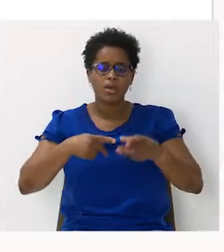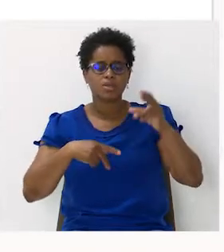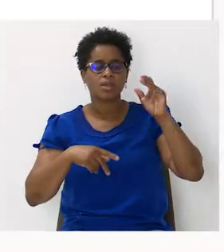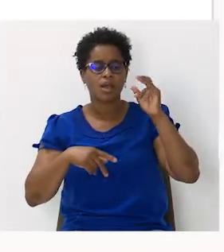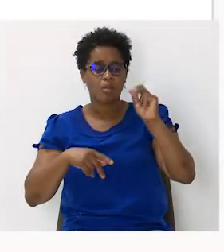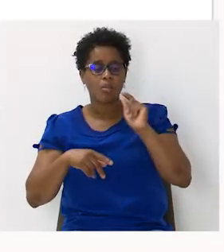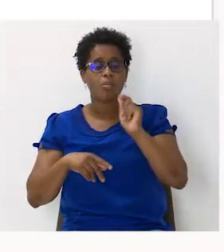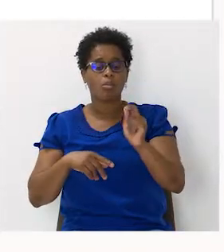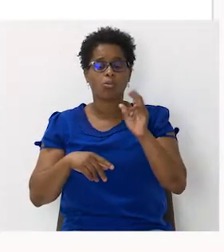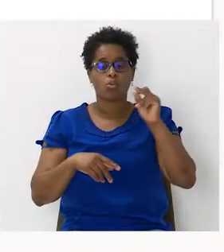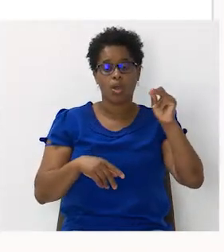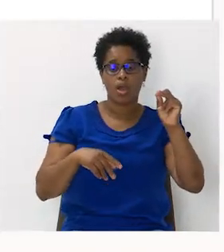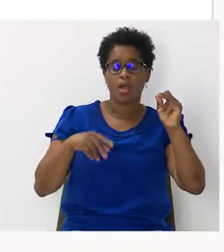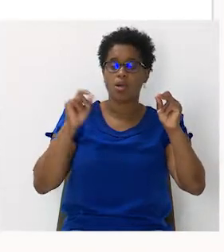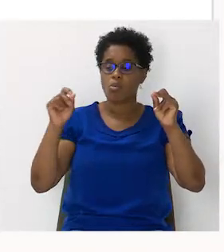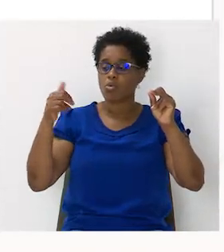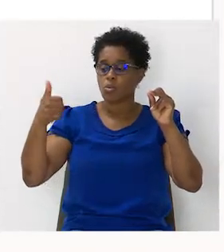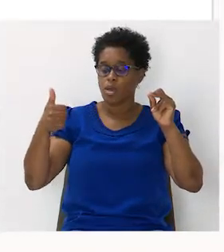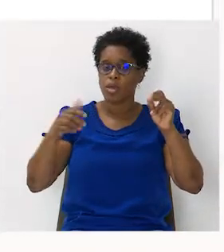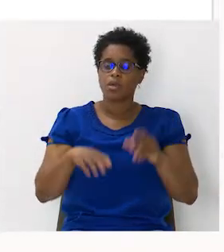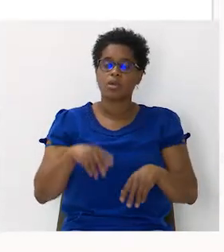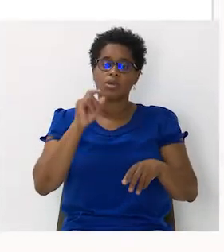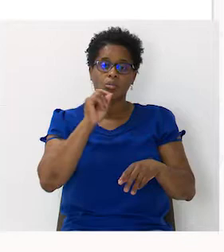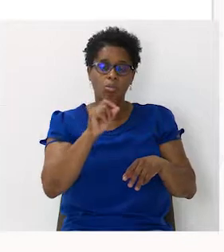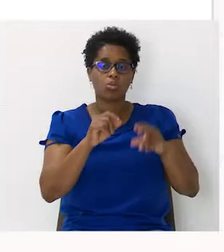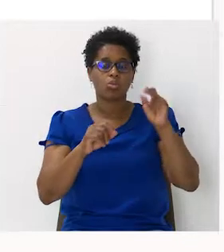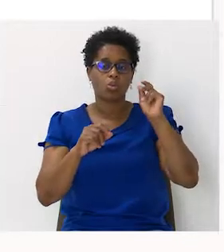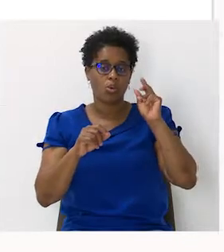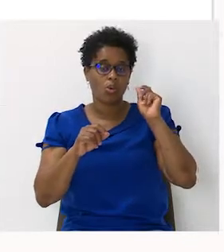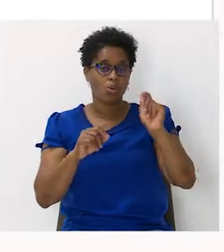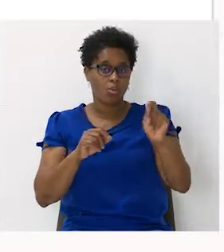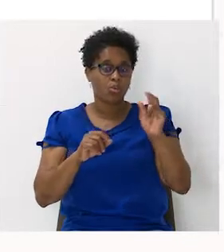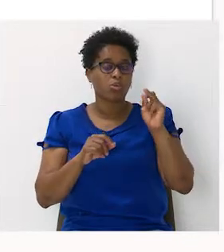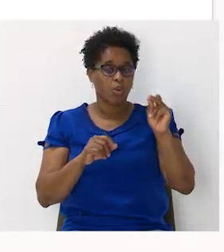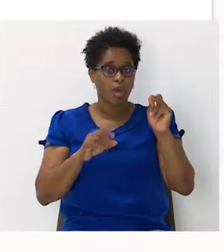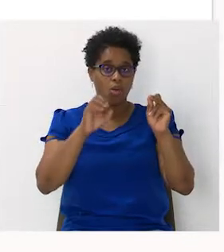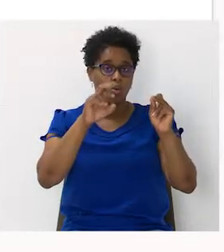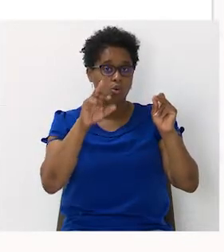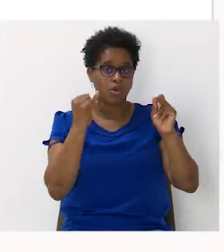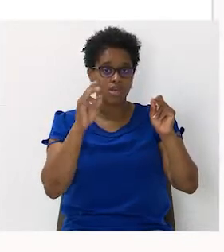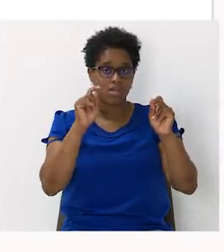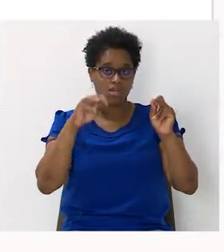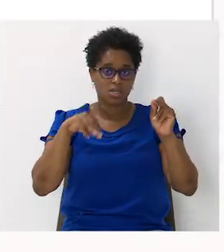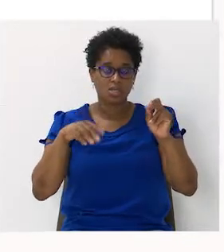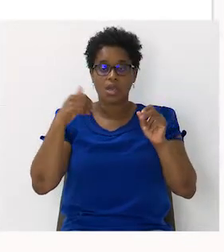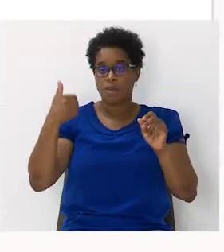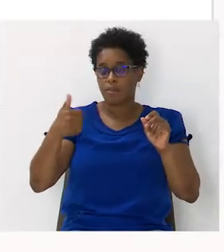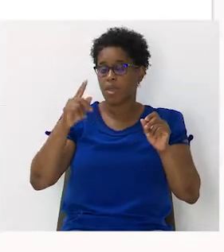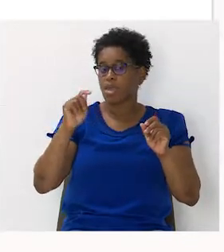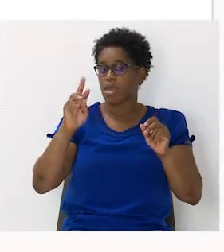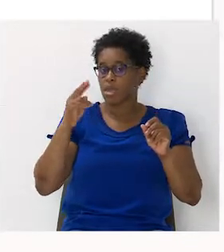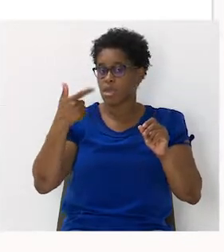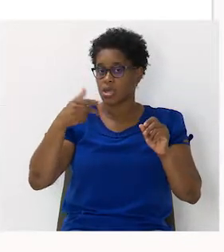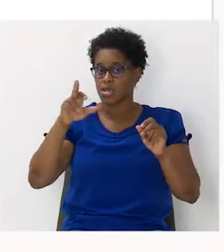B. Ponto A é origem, ponto B é extremidade. Queremos somar com o vetor